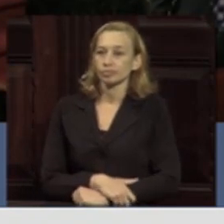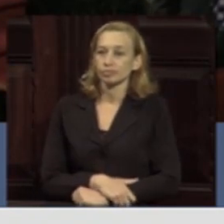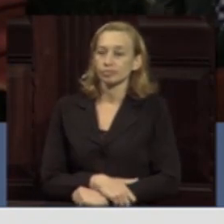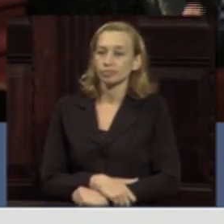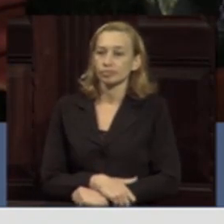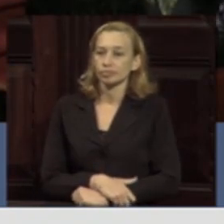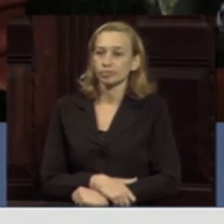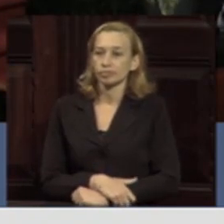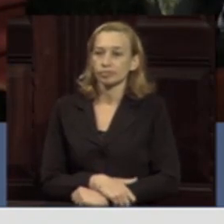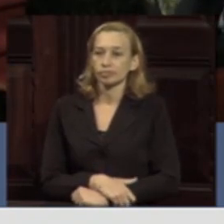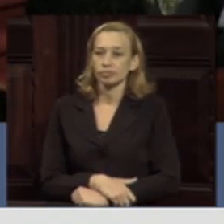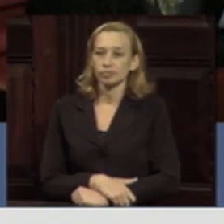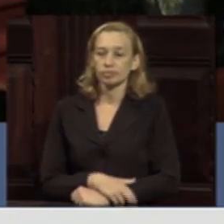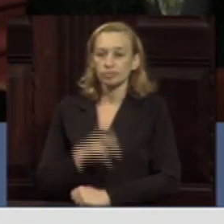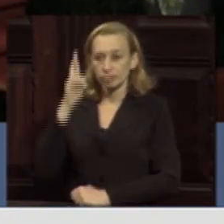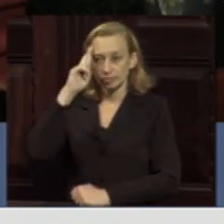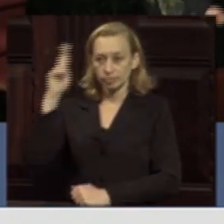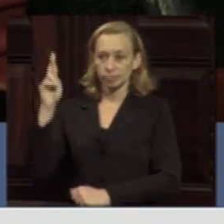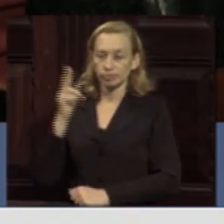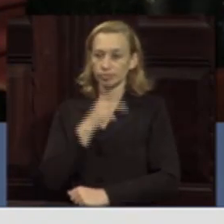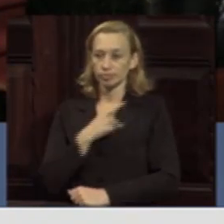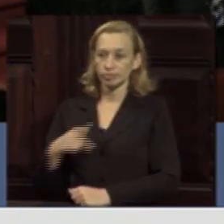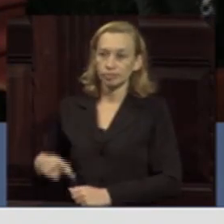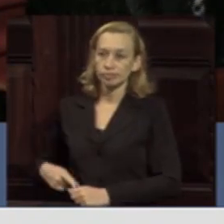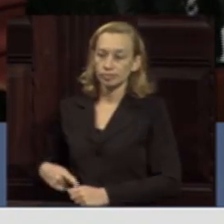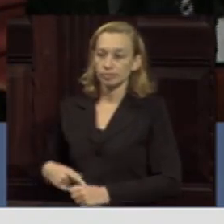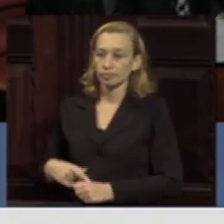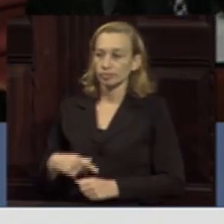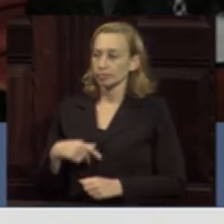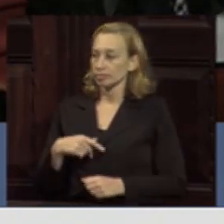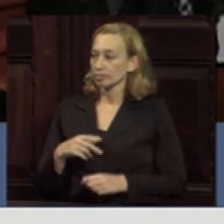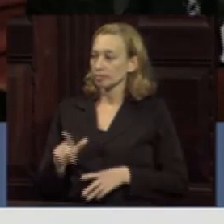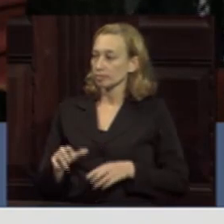Senhor presidente, trata-se do projeto de lei